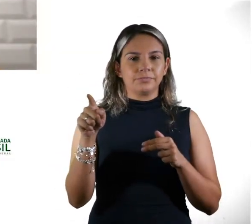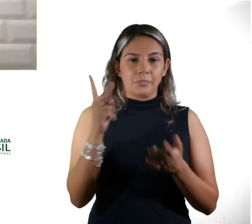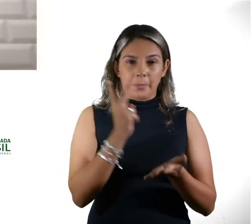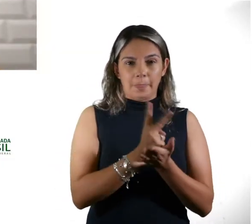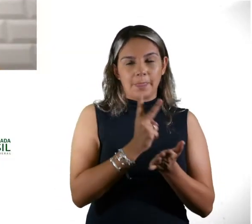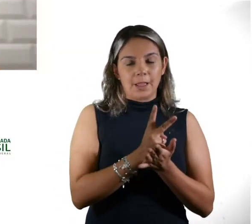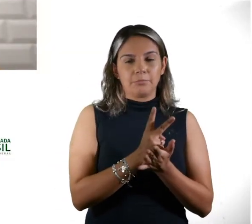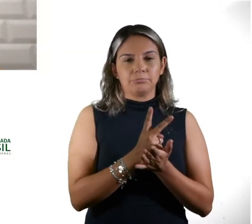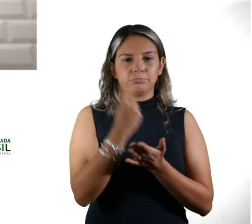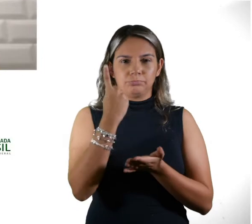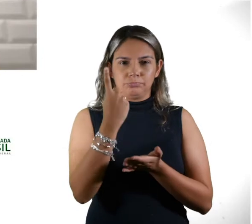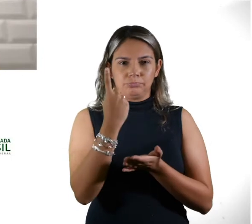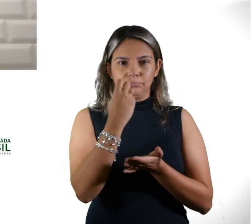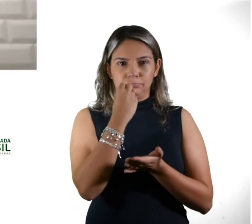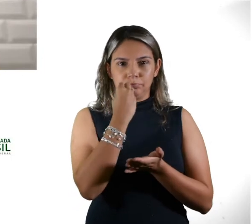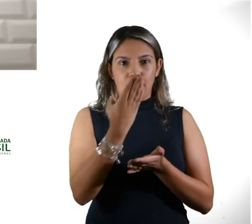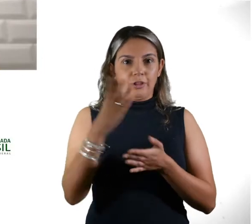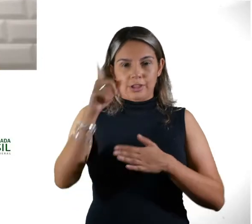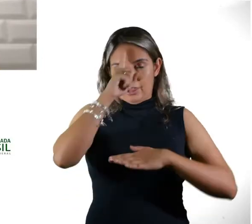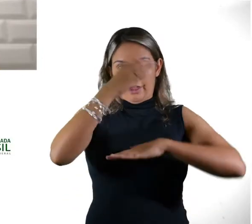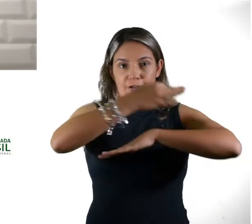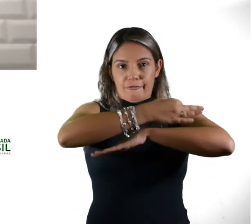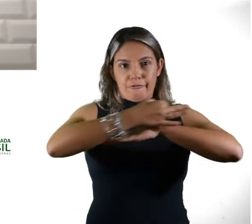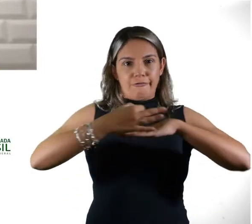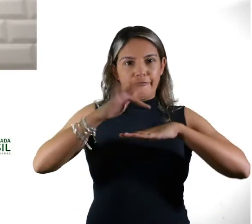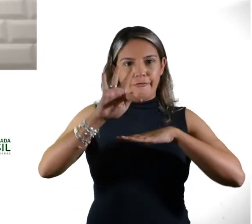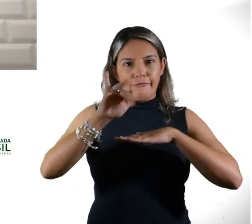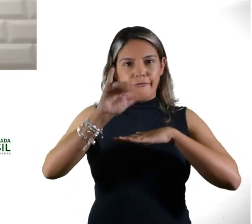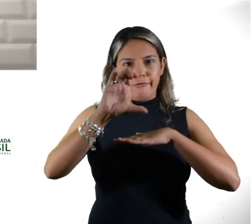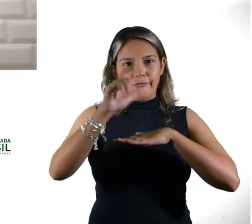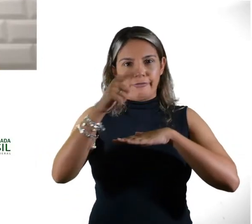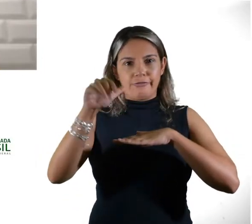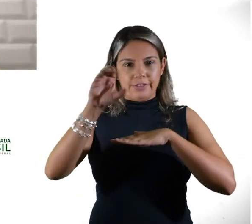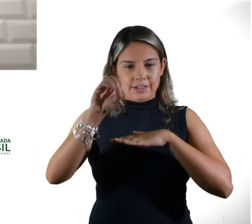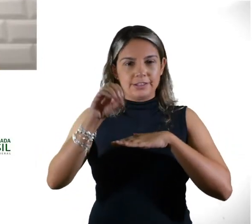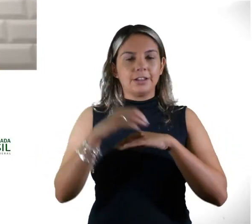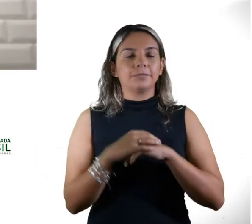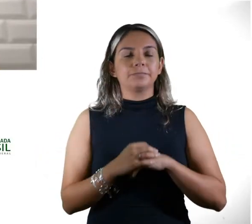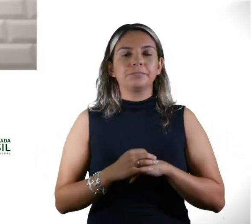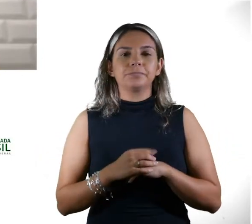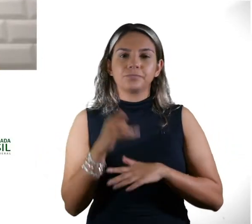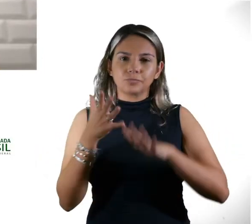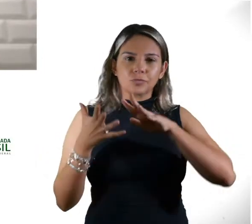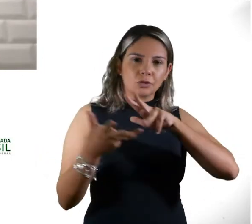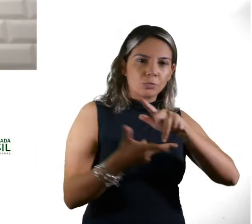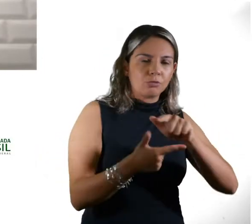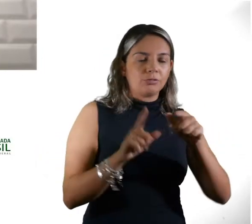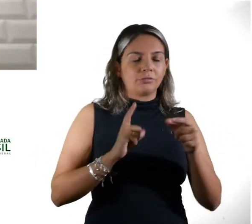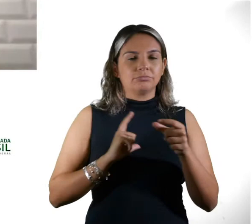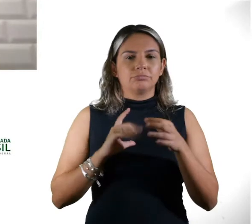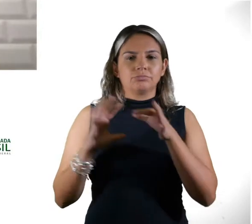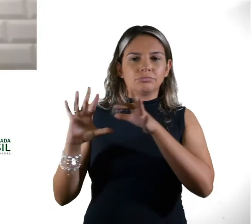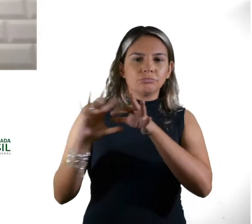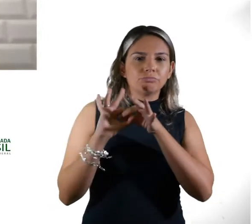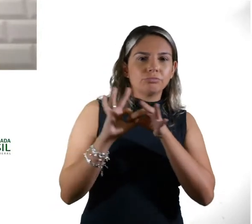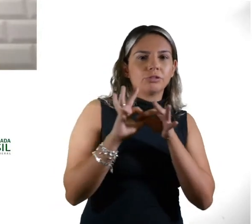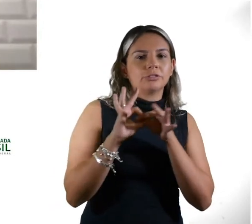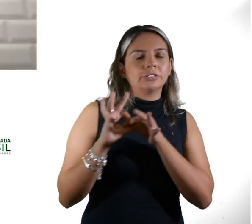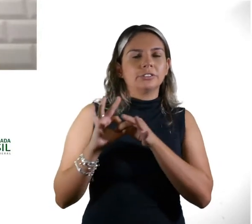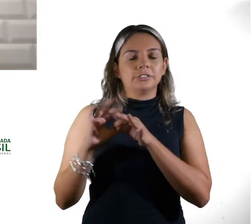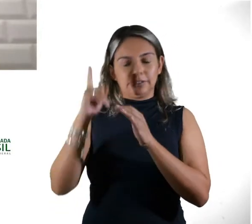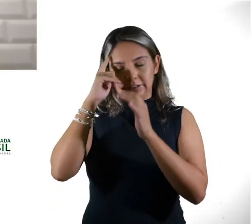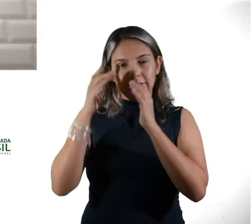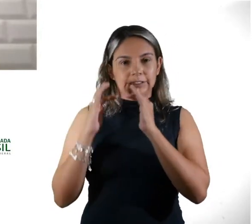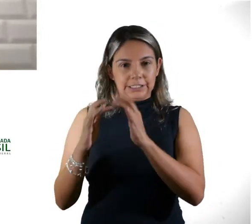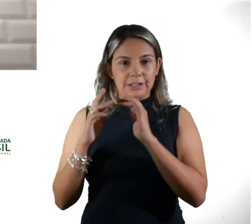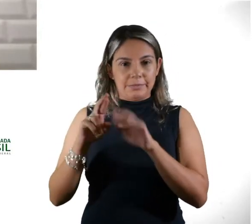mesmo sendo um excelente ficcionista, e nesse mundo a gente estabelece conexões até